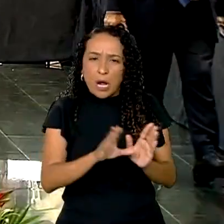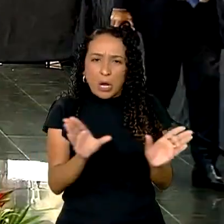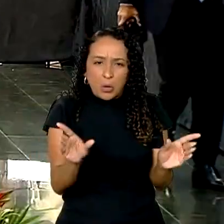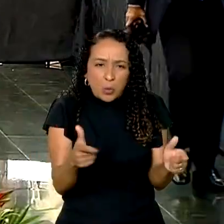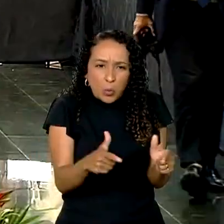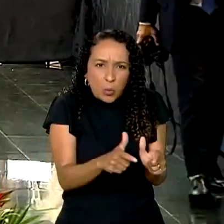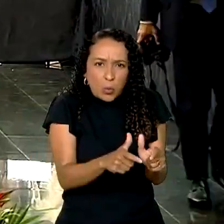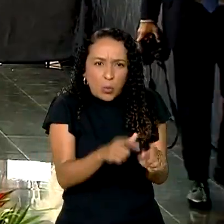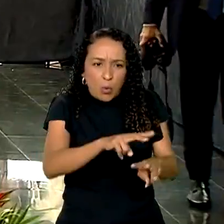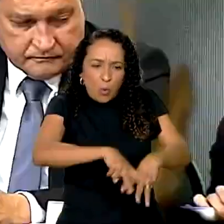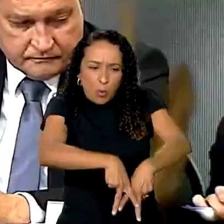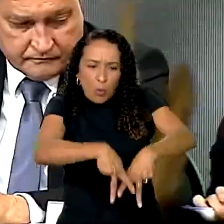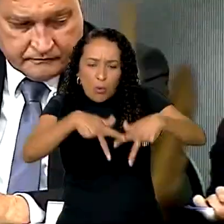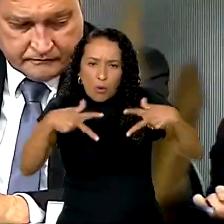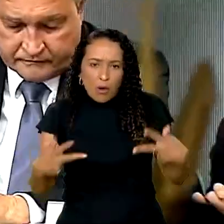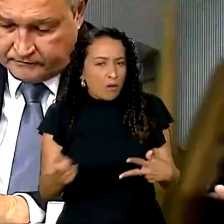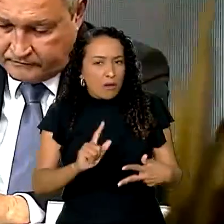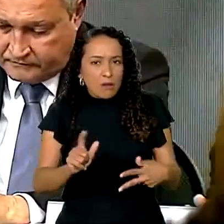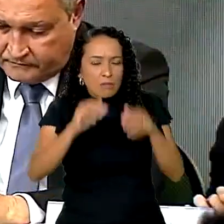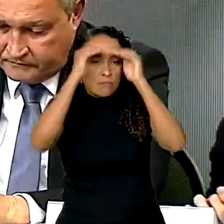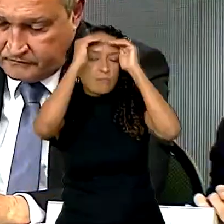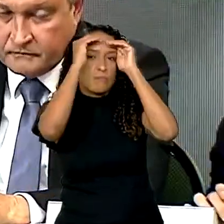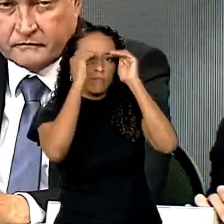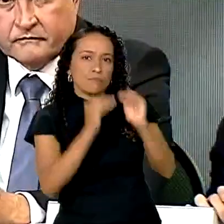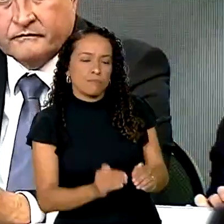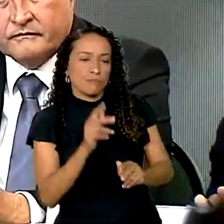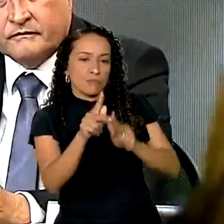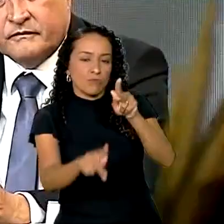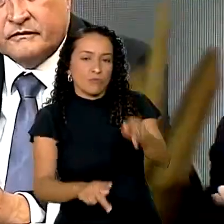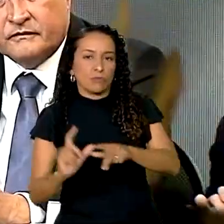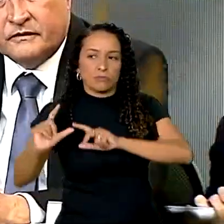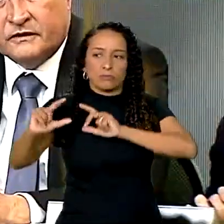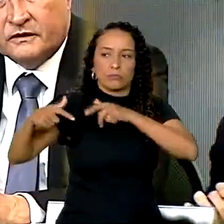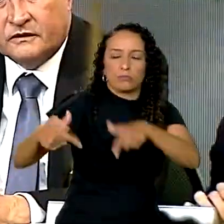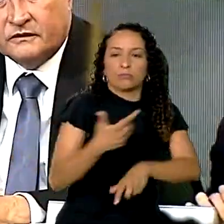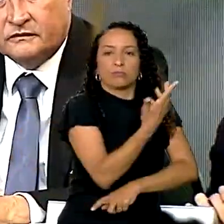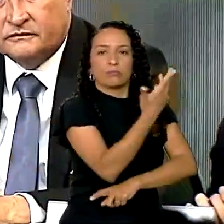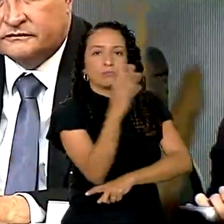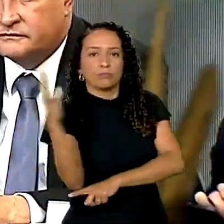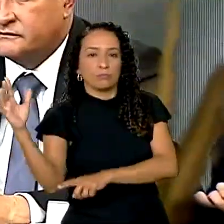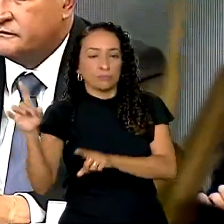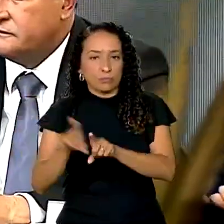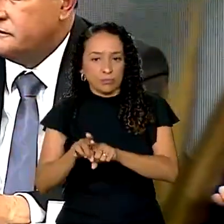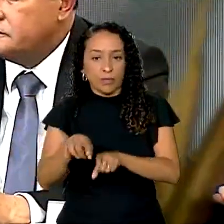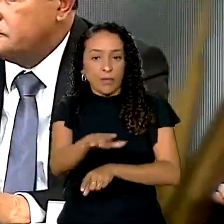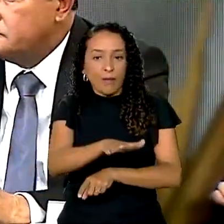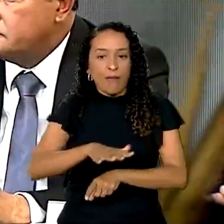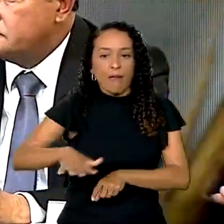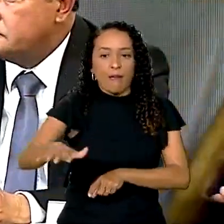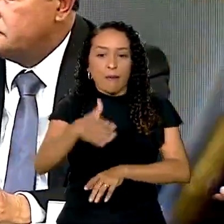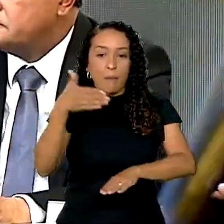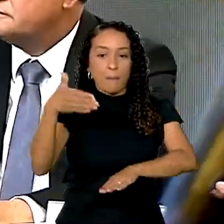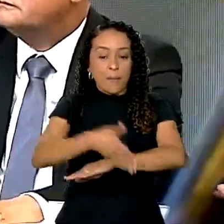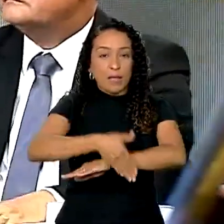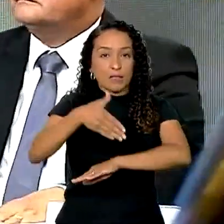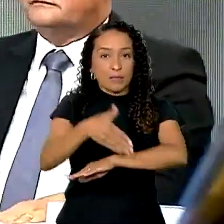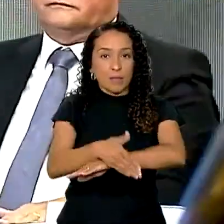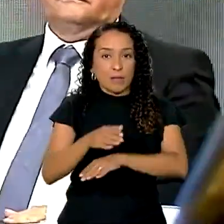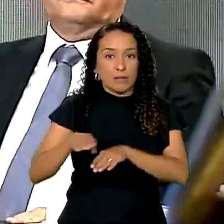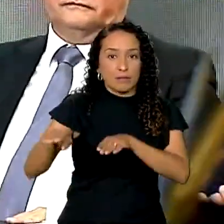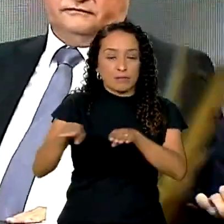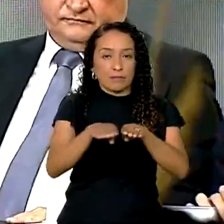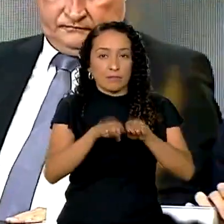étnicas, mas de respeito aos povos tradicionais e ao meio ambiente. É nesse espaço de participação